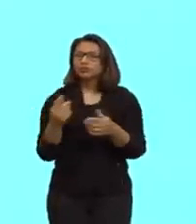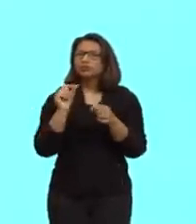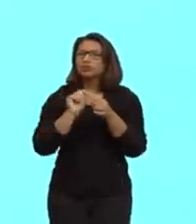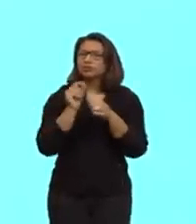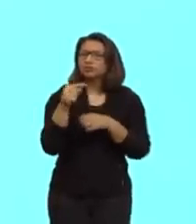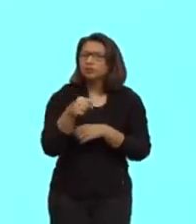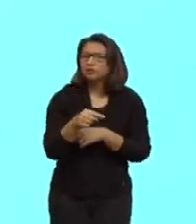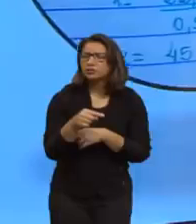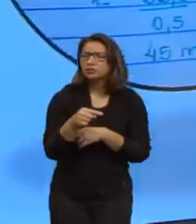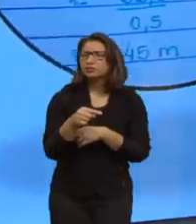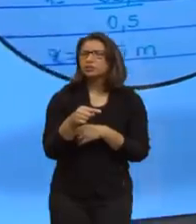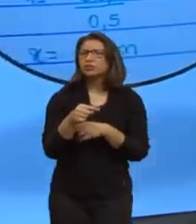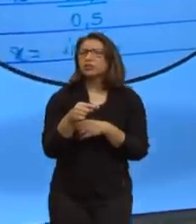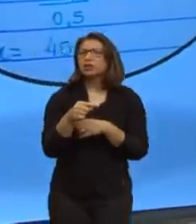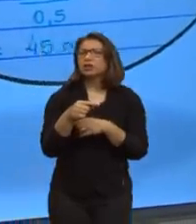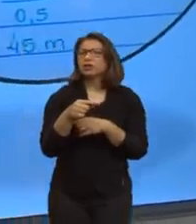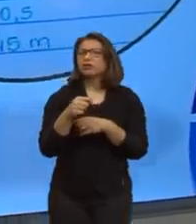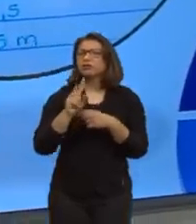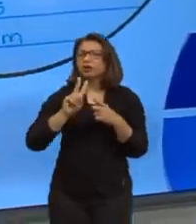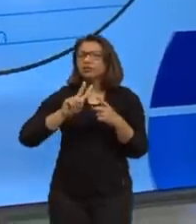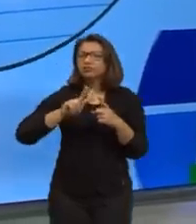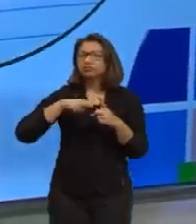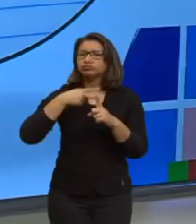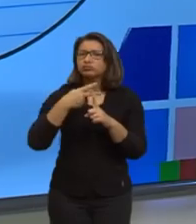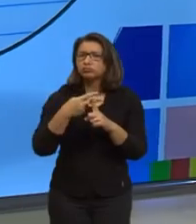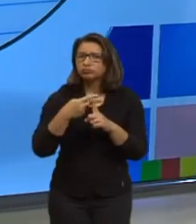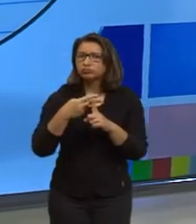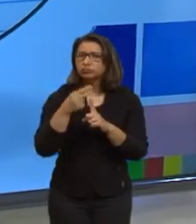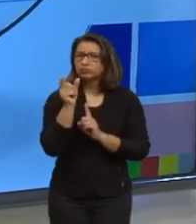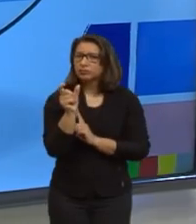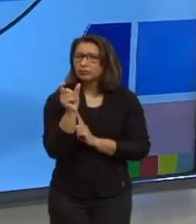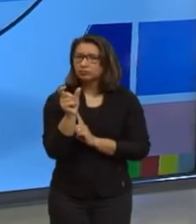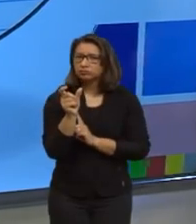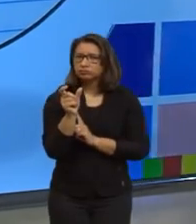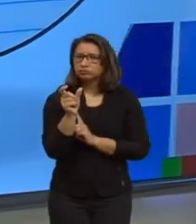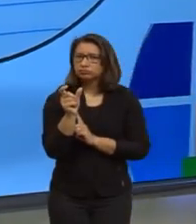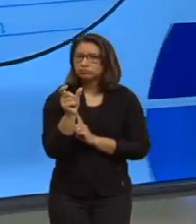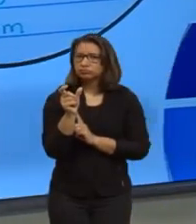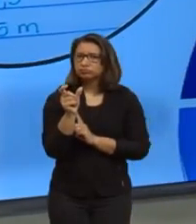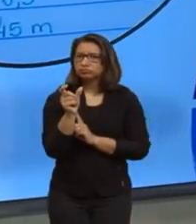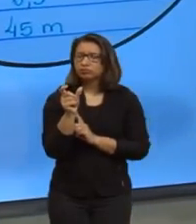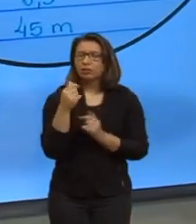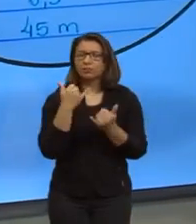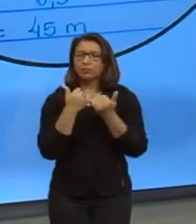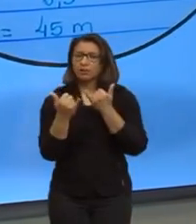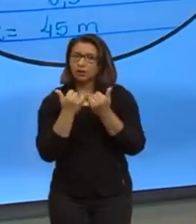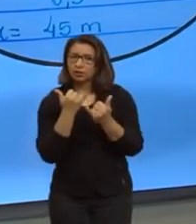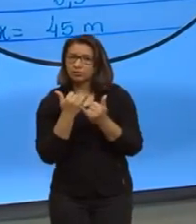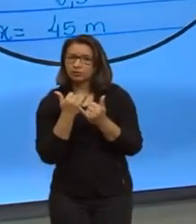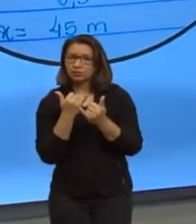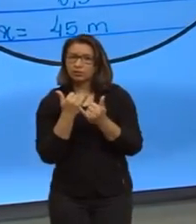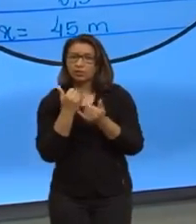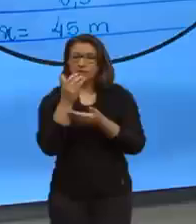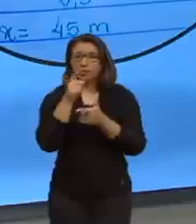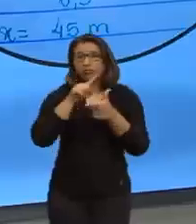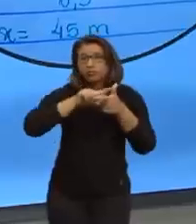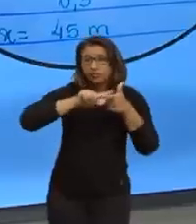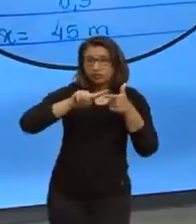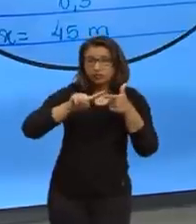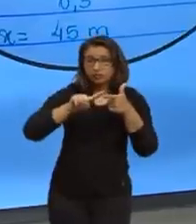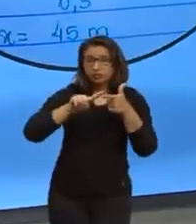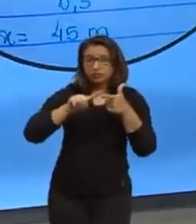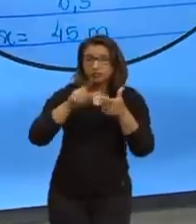eu vou ficar com o dobro de pedaços, certo? Ó, eu divido uma barra em dois, eu fico com dois pedaços da